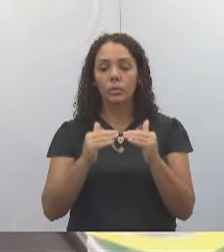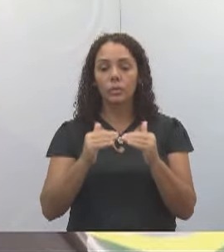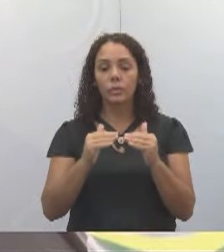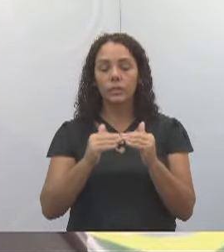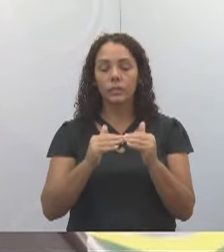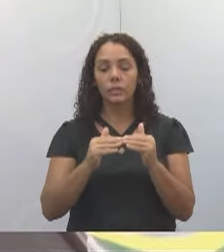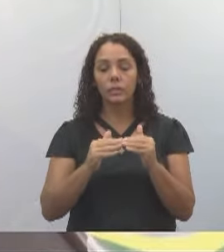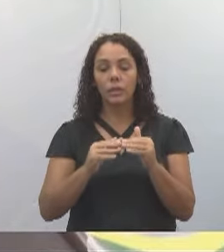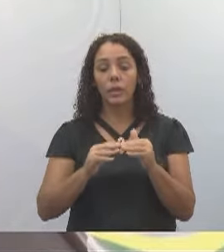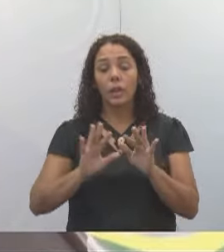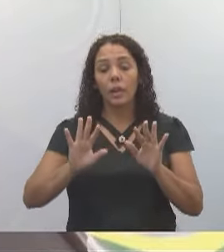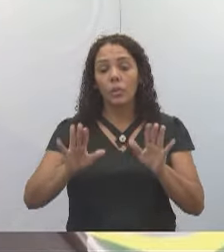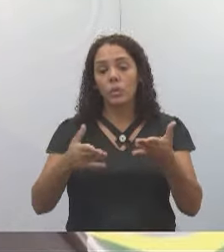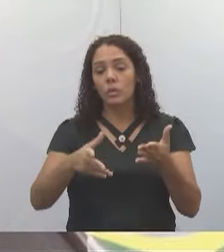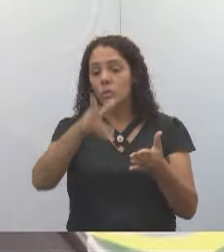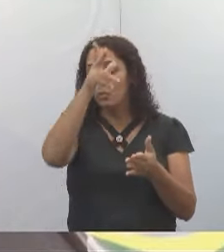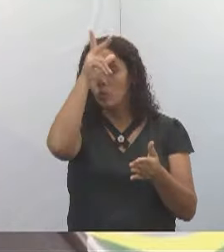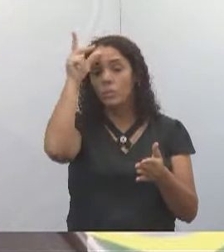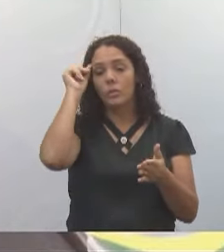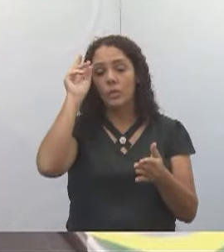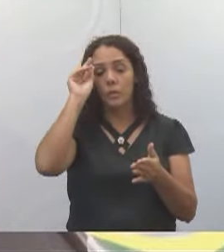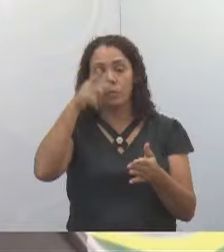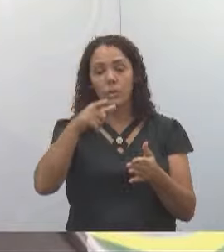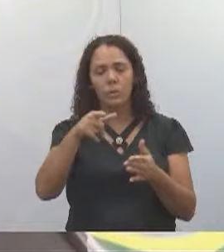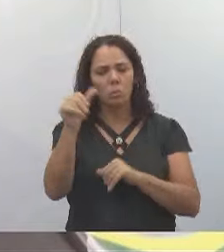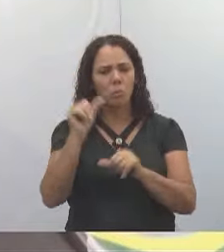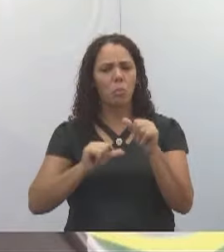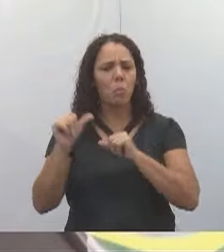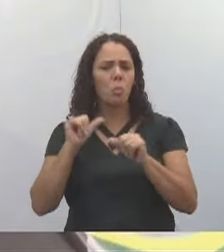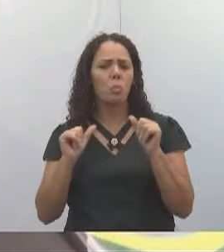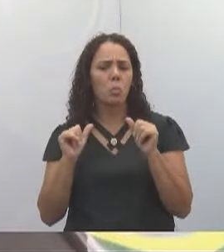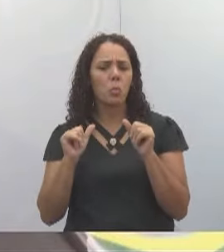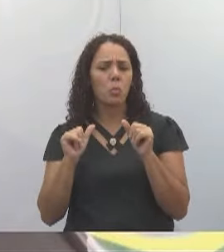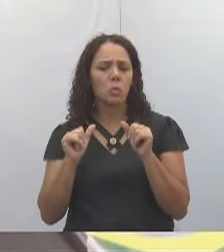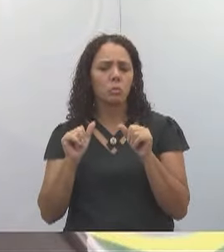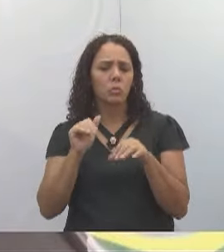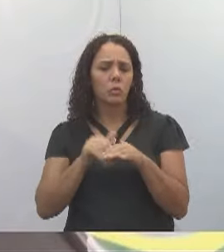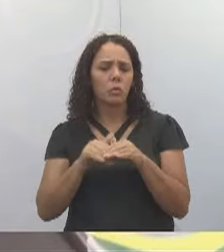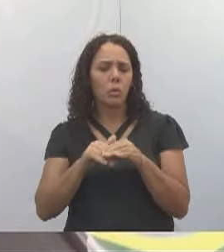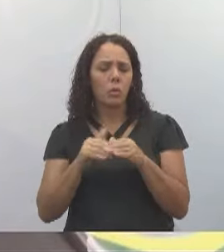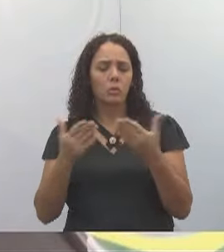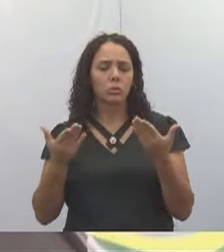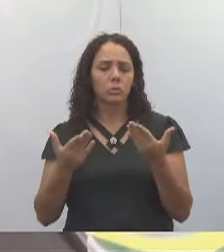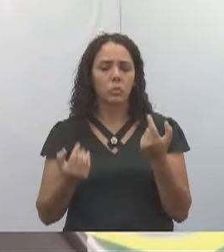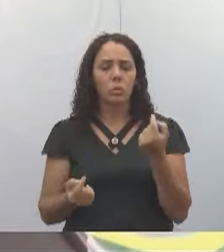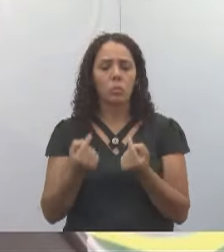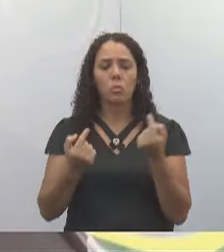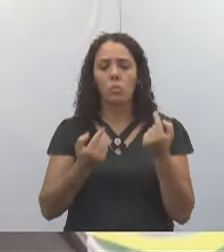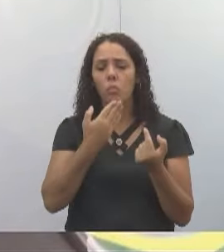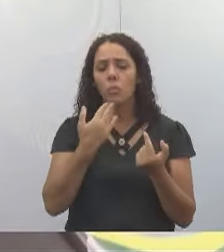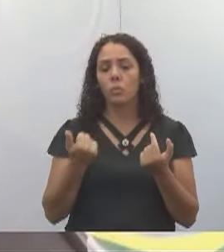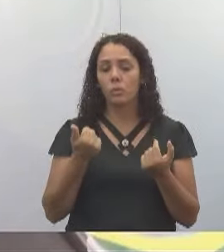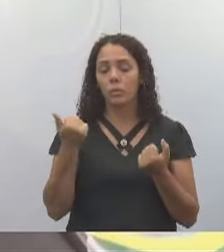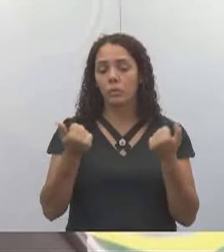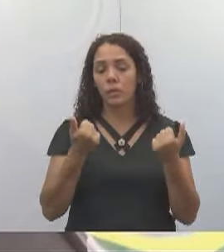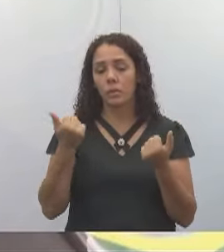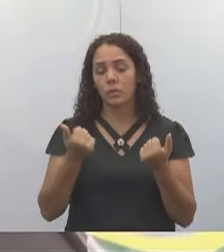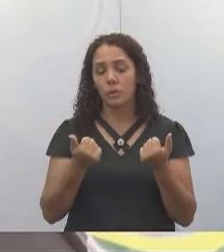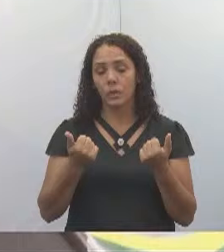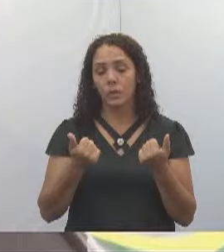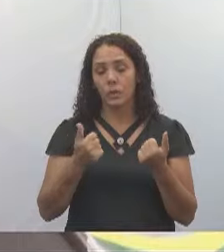e aí o prefeito manda e vota contra depois? O que que é a melhor? Eu acho que seria